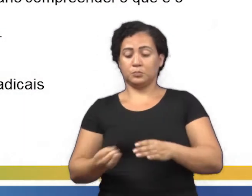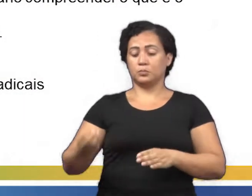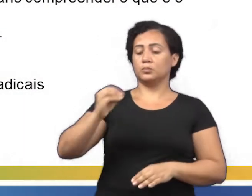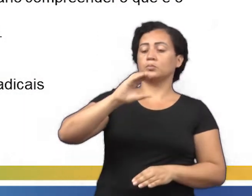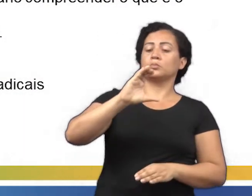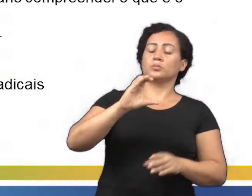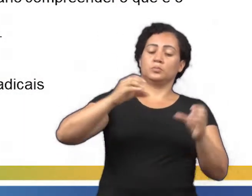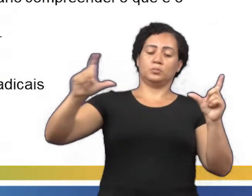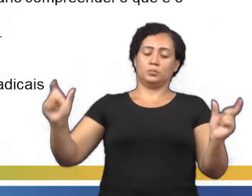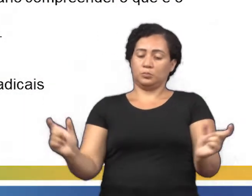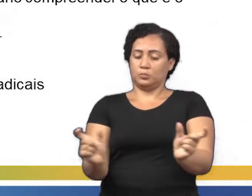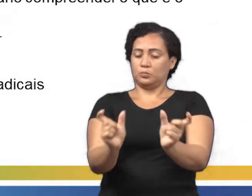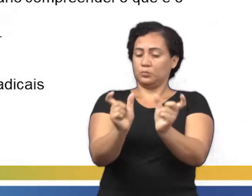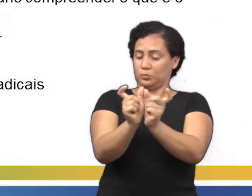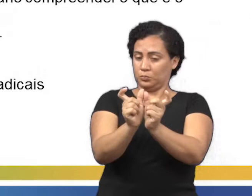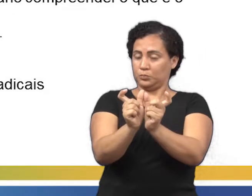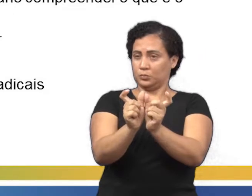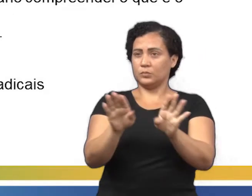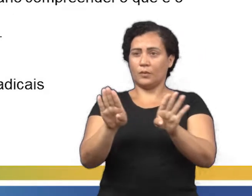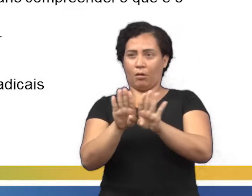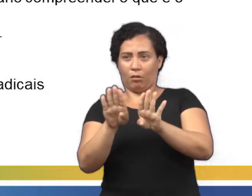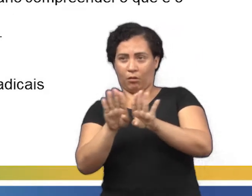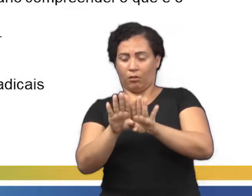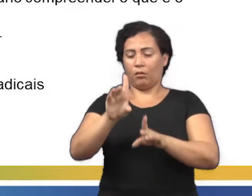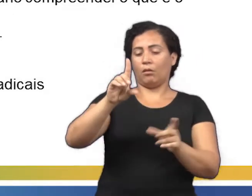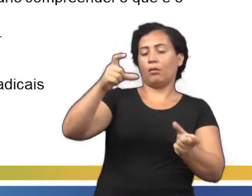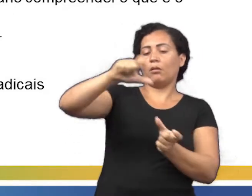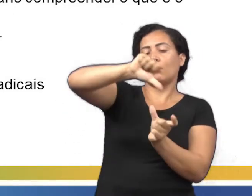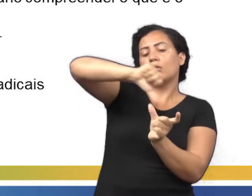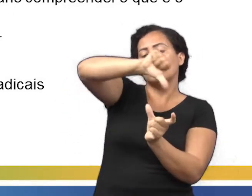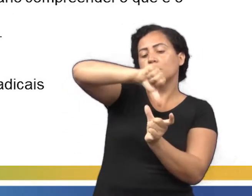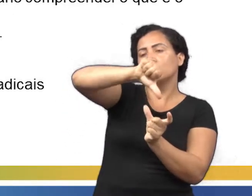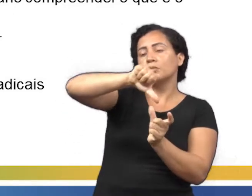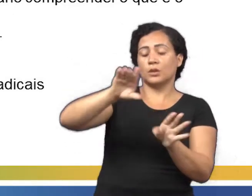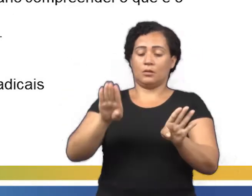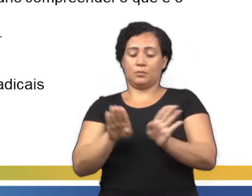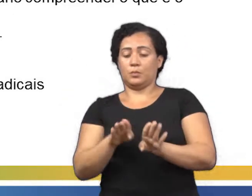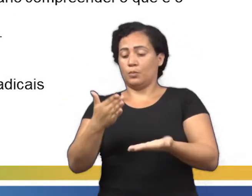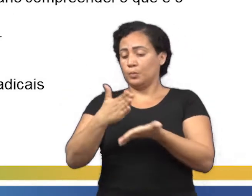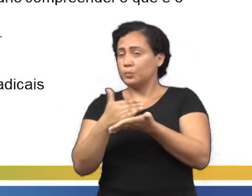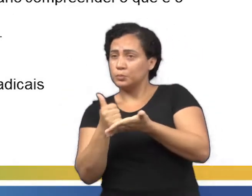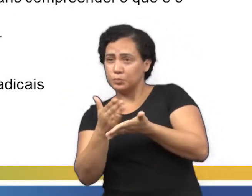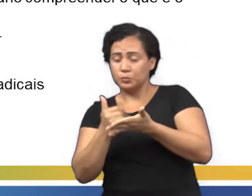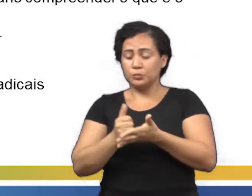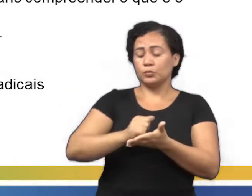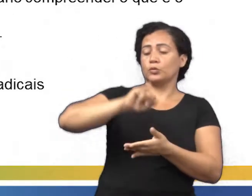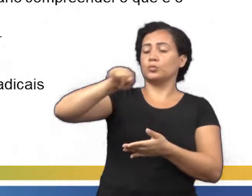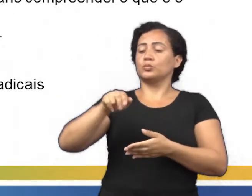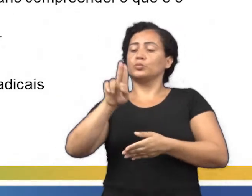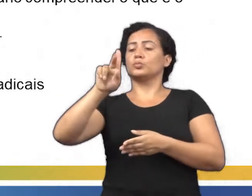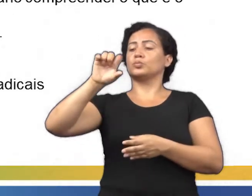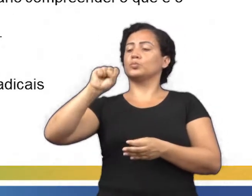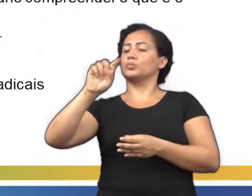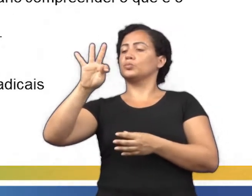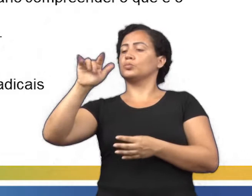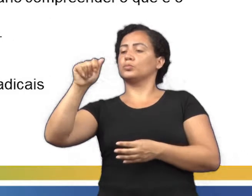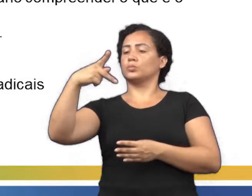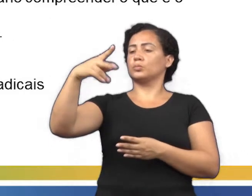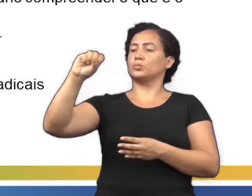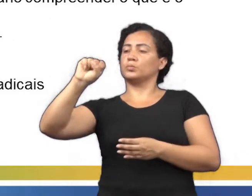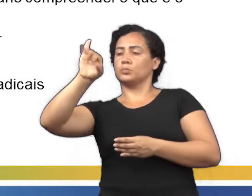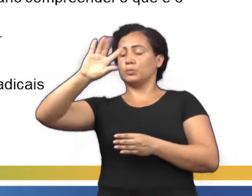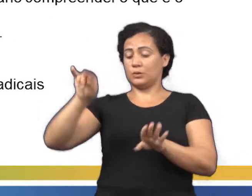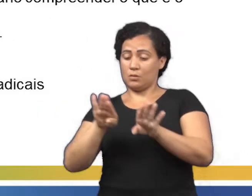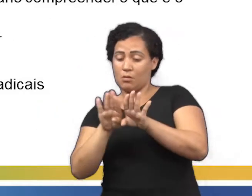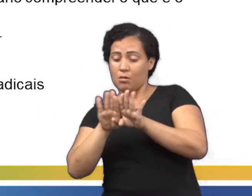composição e derivação. A composição, ela é dividida em justaposição e aglutinação. Já